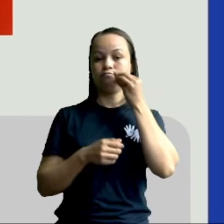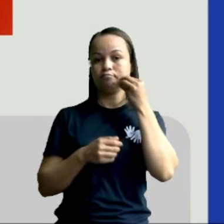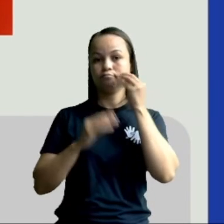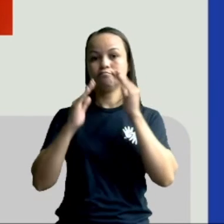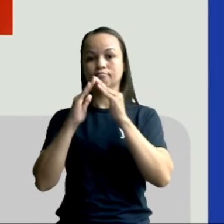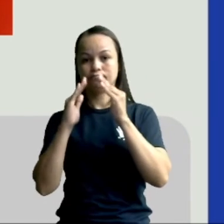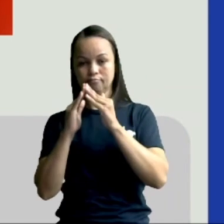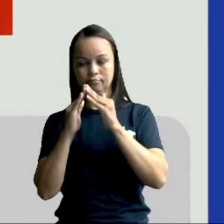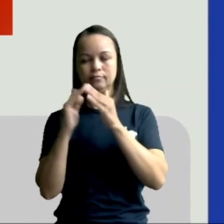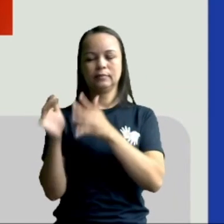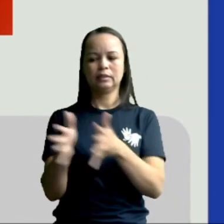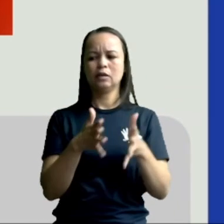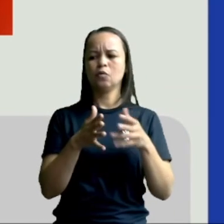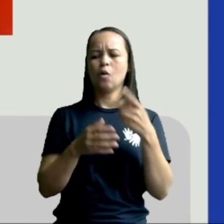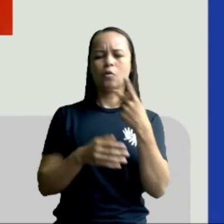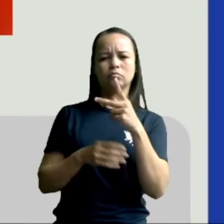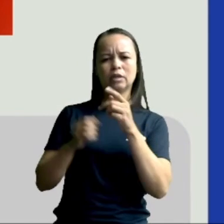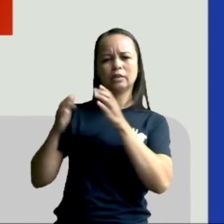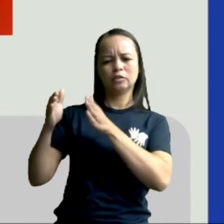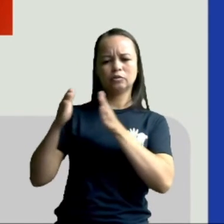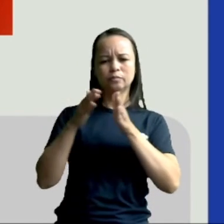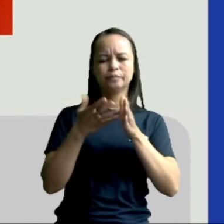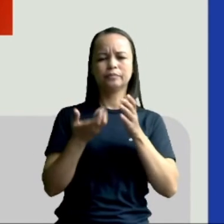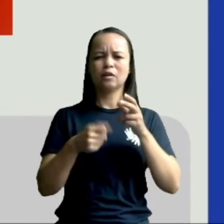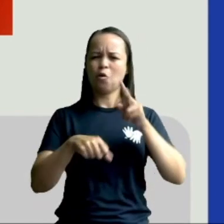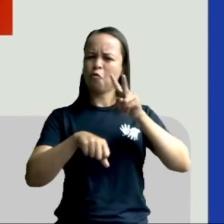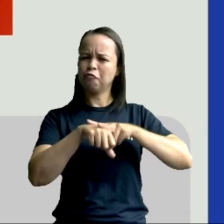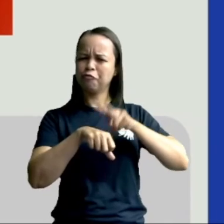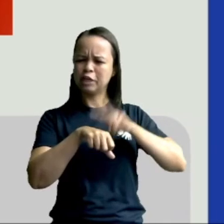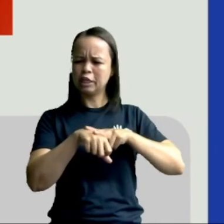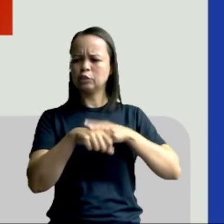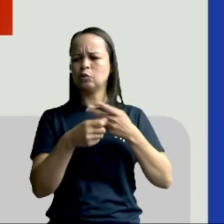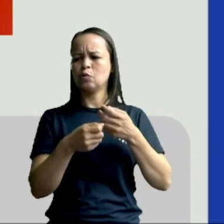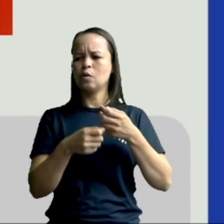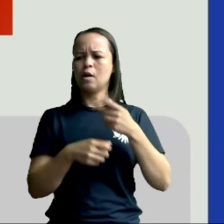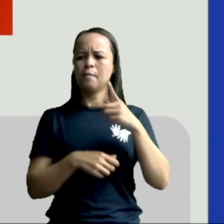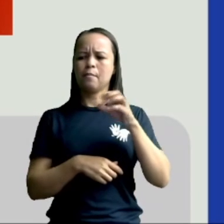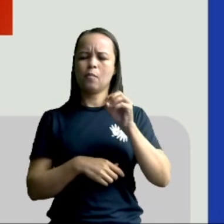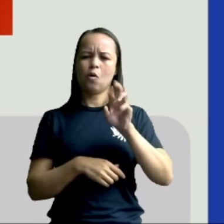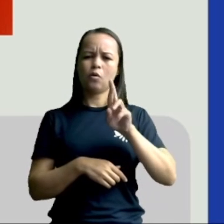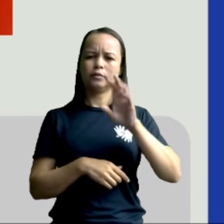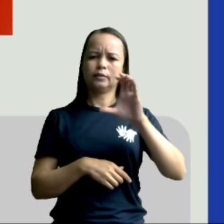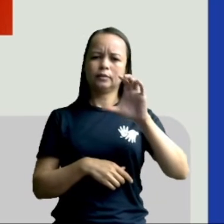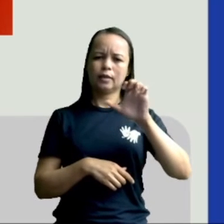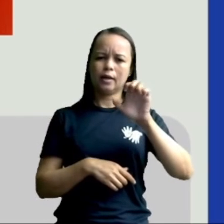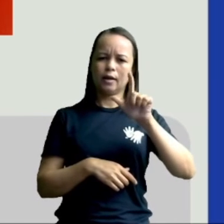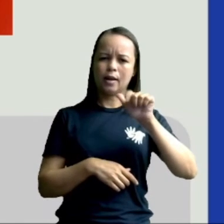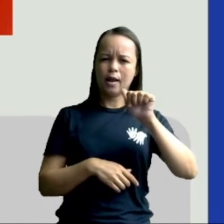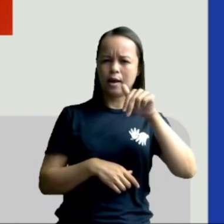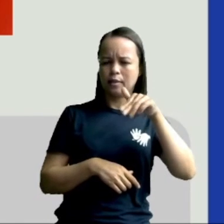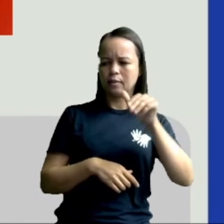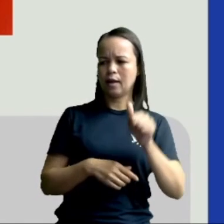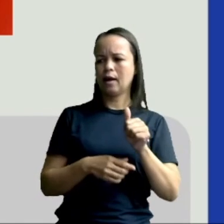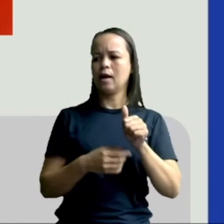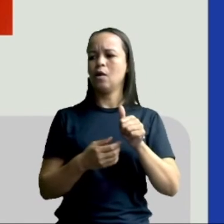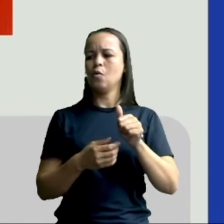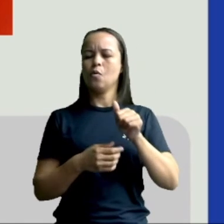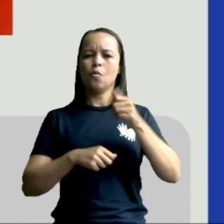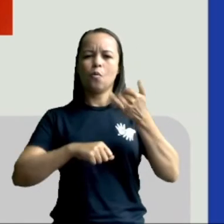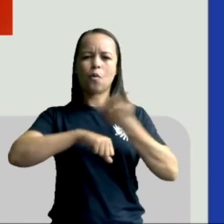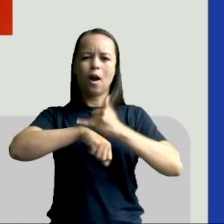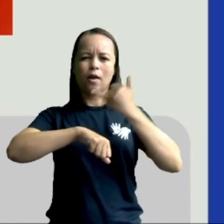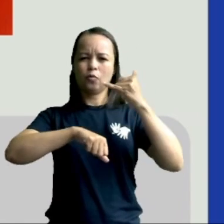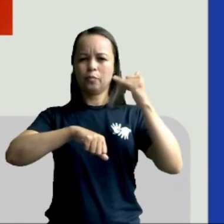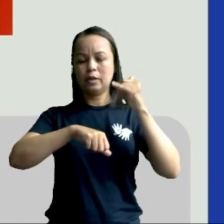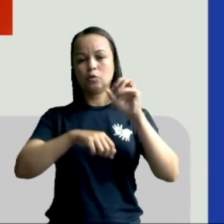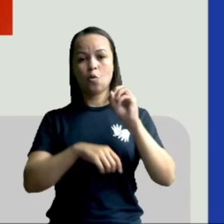materiais conserva melhor os alimentos? O vidro, a porcelana, o alumínio ou o isopor? O que é que vocês vão fazer? Vocês vão pegar